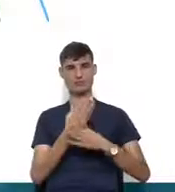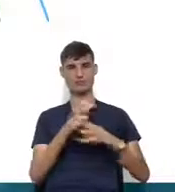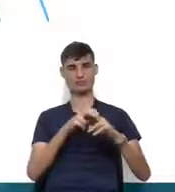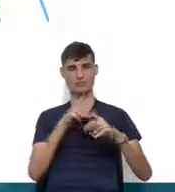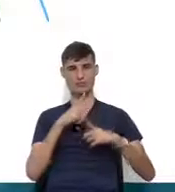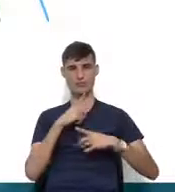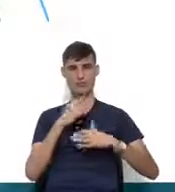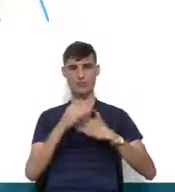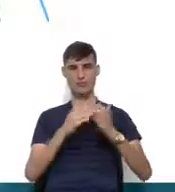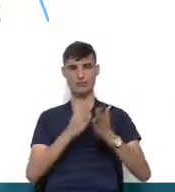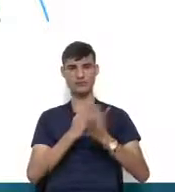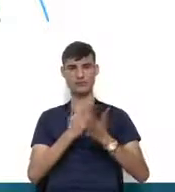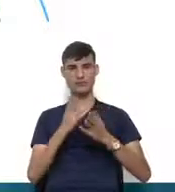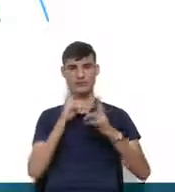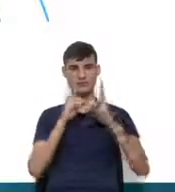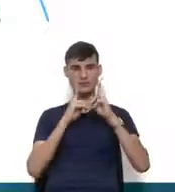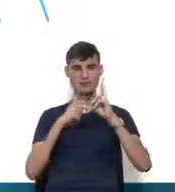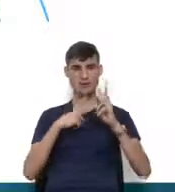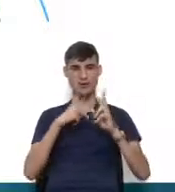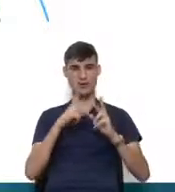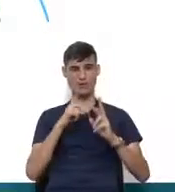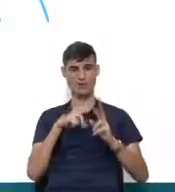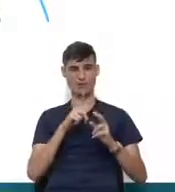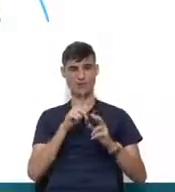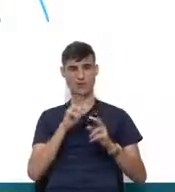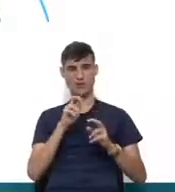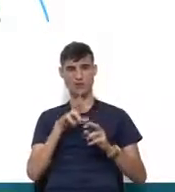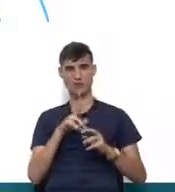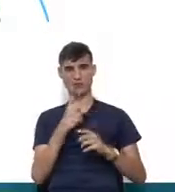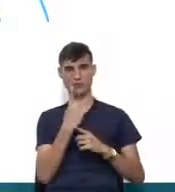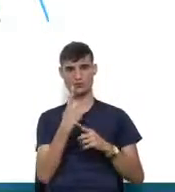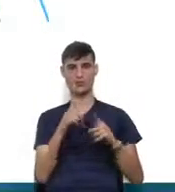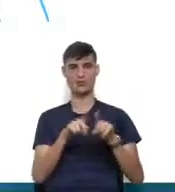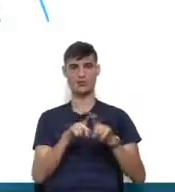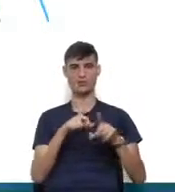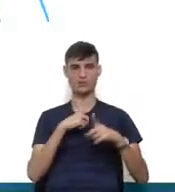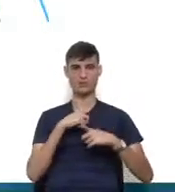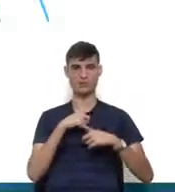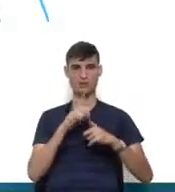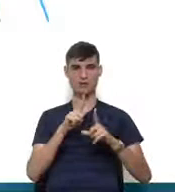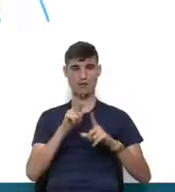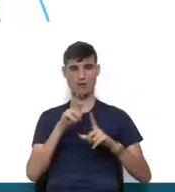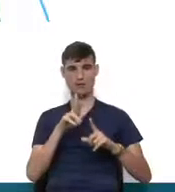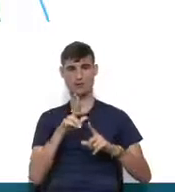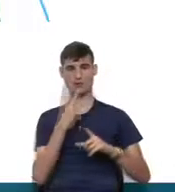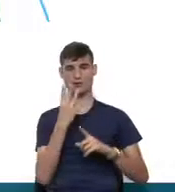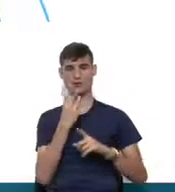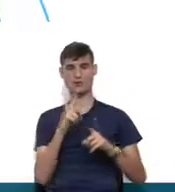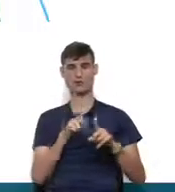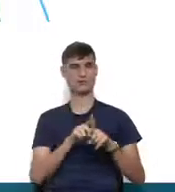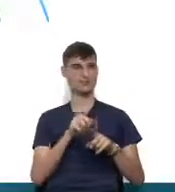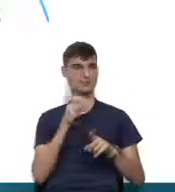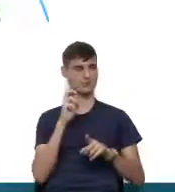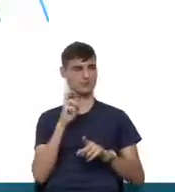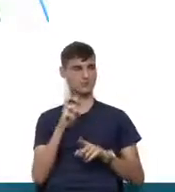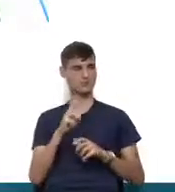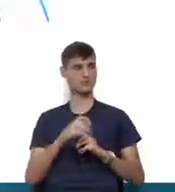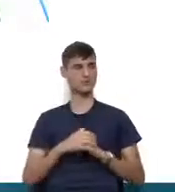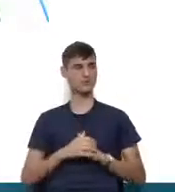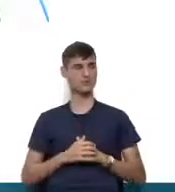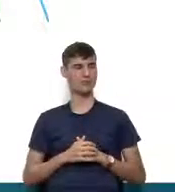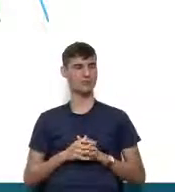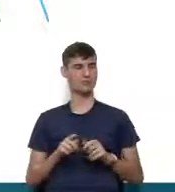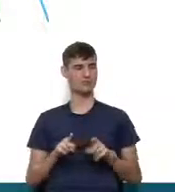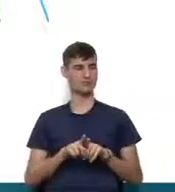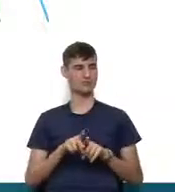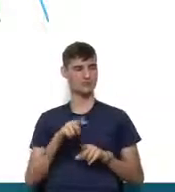começo a trabalhar com os... Então, aqui eu tenho o polinômio de grau 1, aqui eu tenho o polinômio de grau 3, aqui o de grau 5,